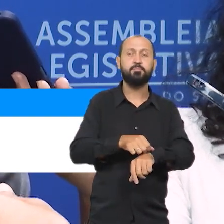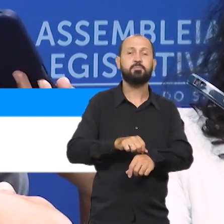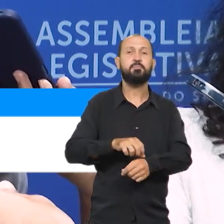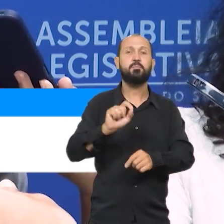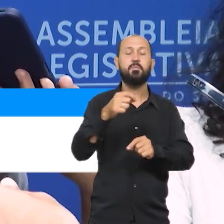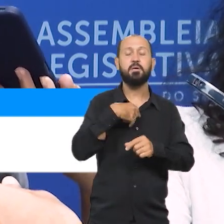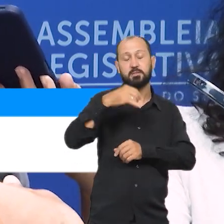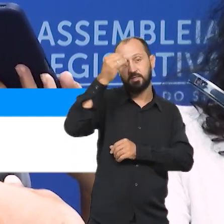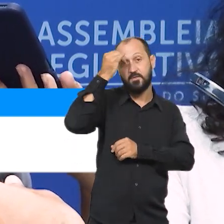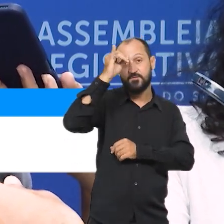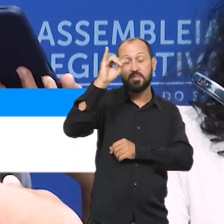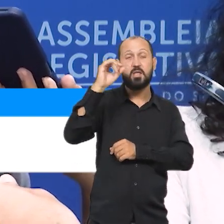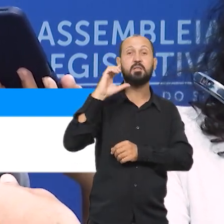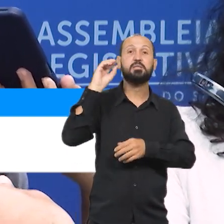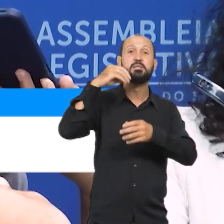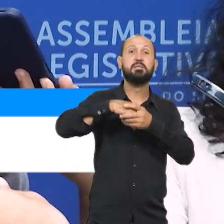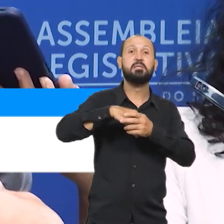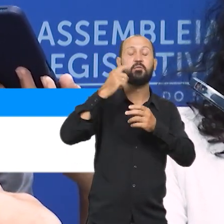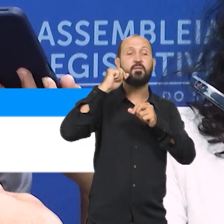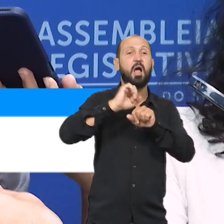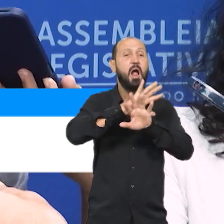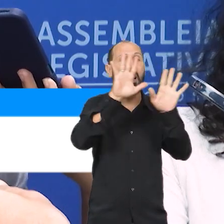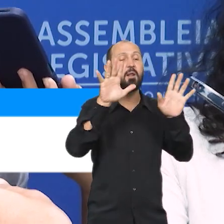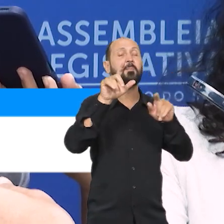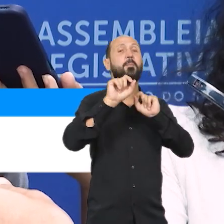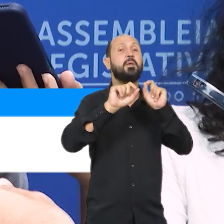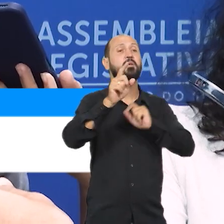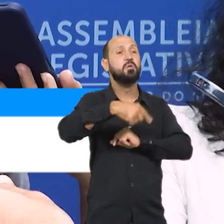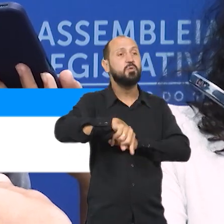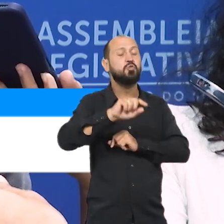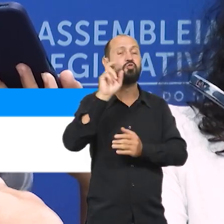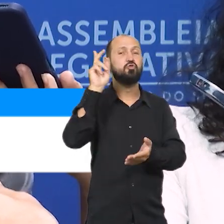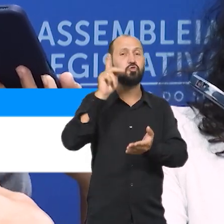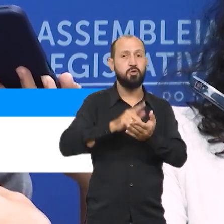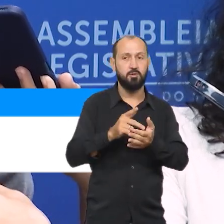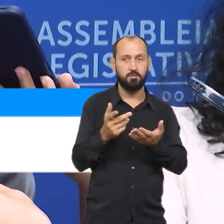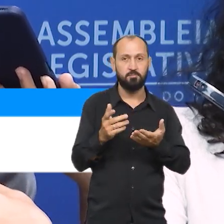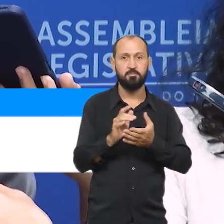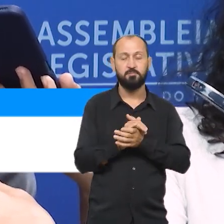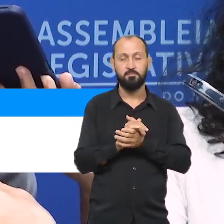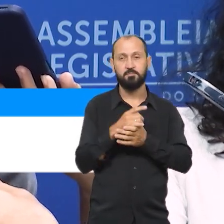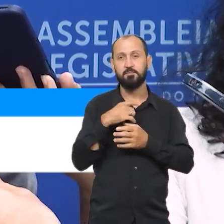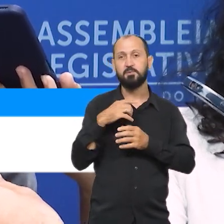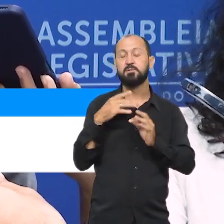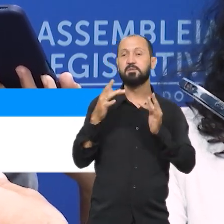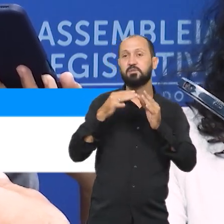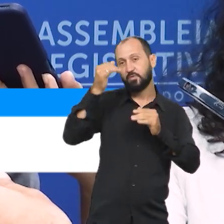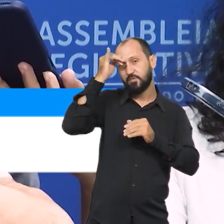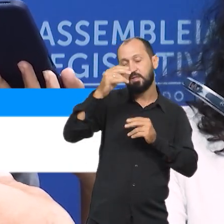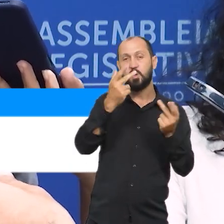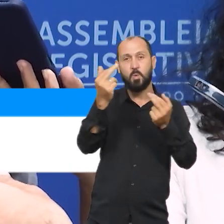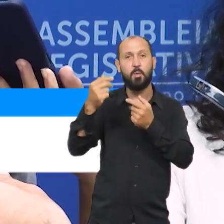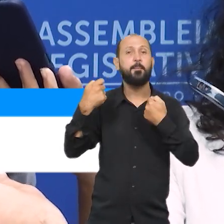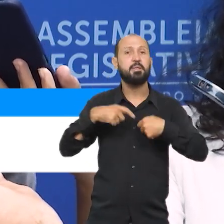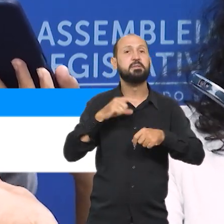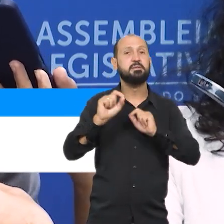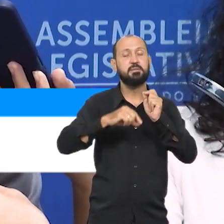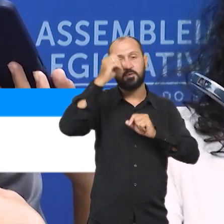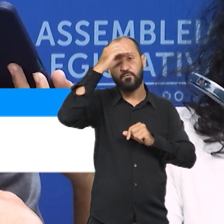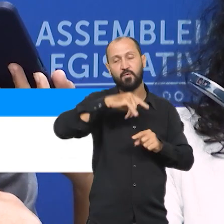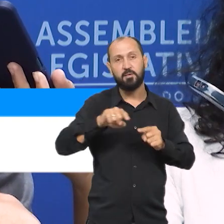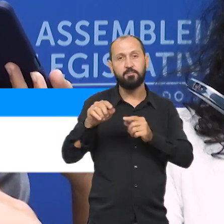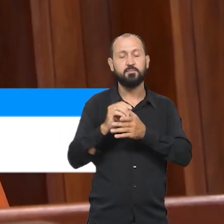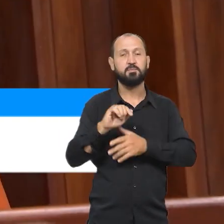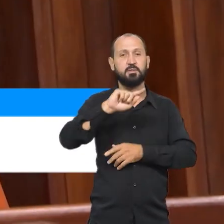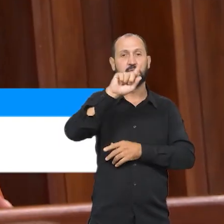instrumentos, para que isso seja combatido, seja trazido à luz, para que seja realmente combatido de maneira como deve ser combatida